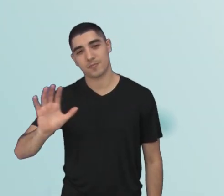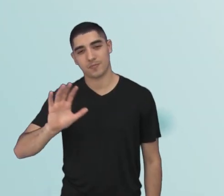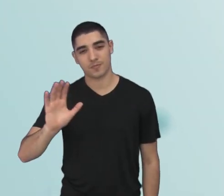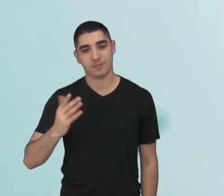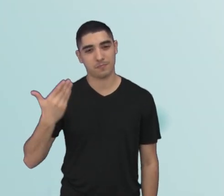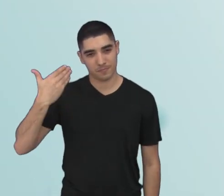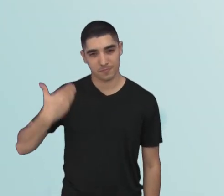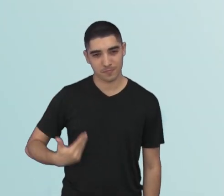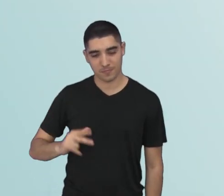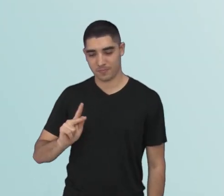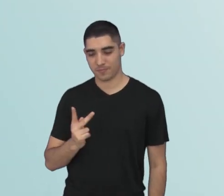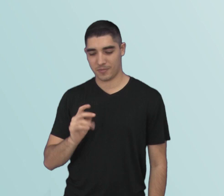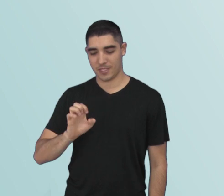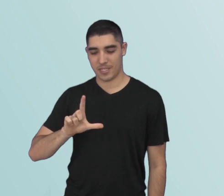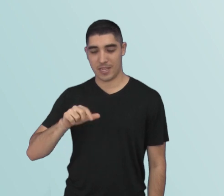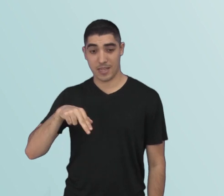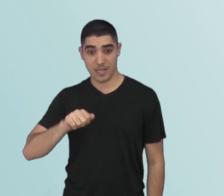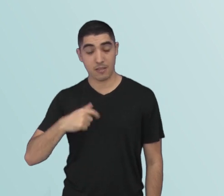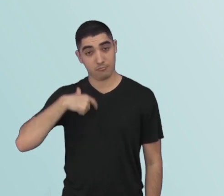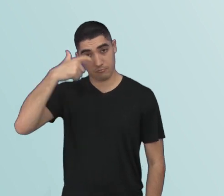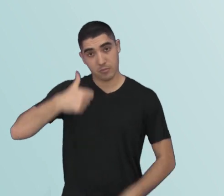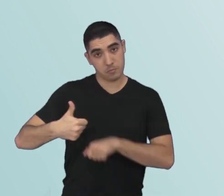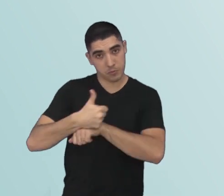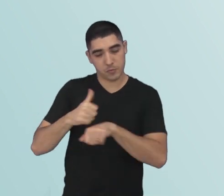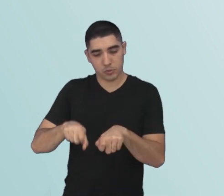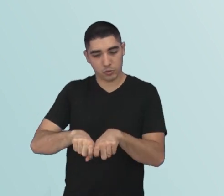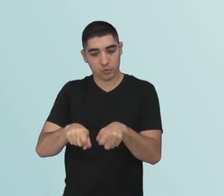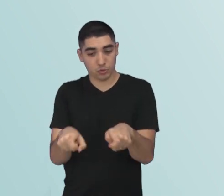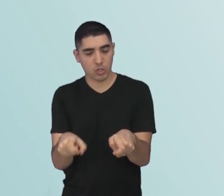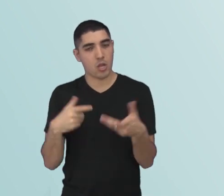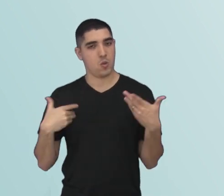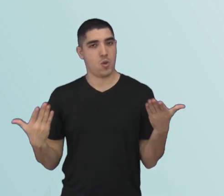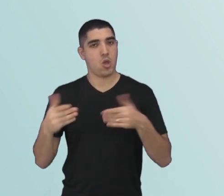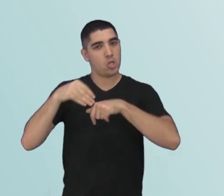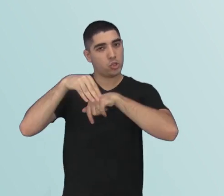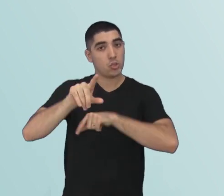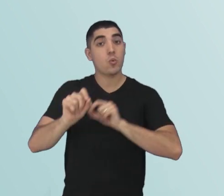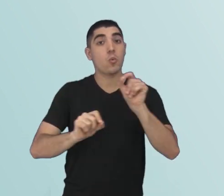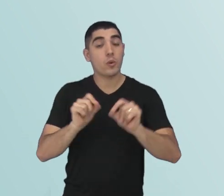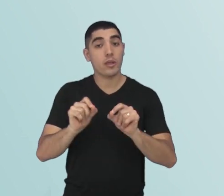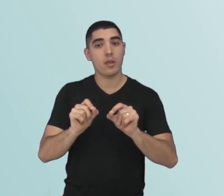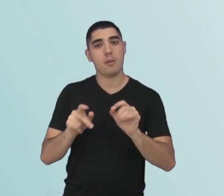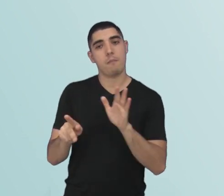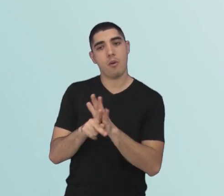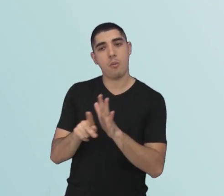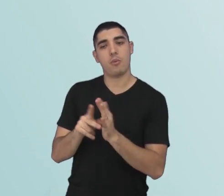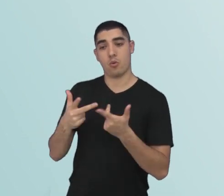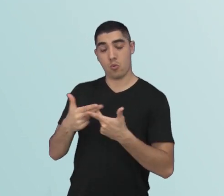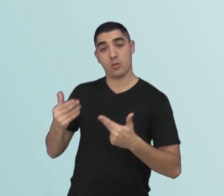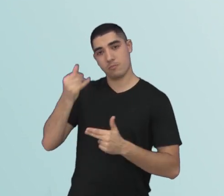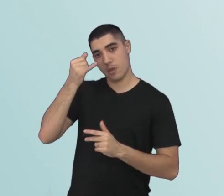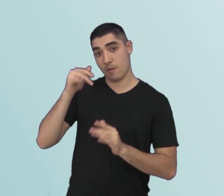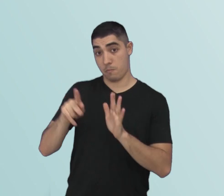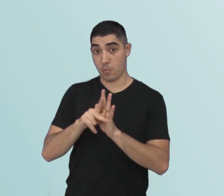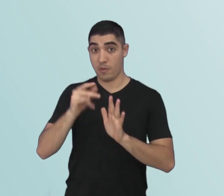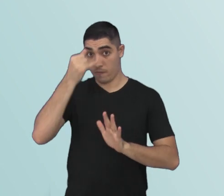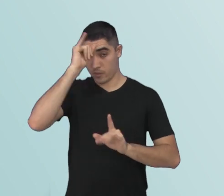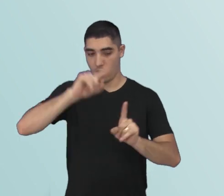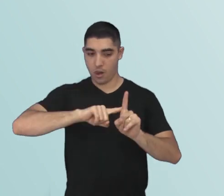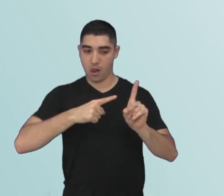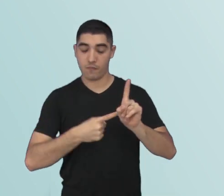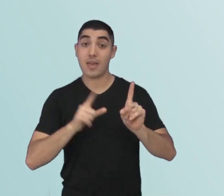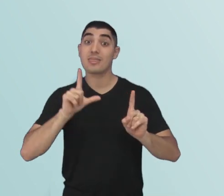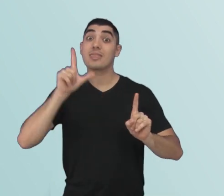Olá, eu sou Helena Prone, ginecologista, e eu vou dar dicas sobre métodos contraceptivos no pós-parto.